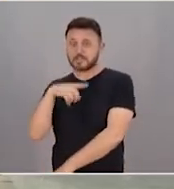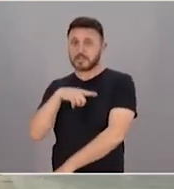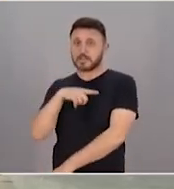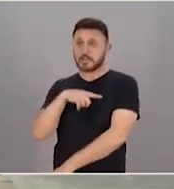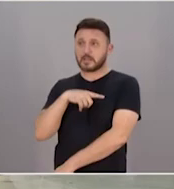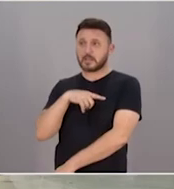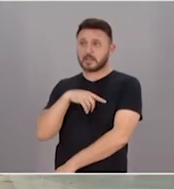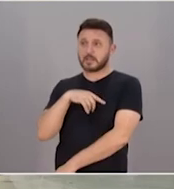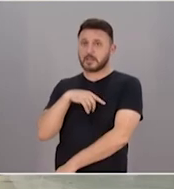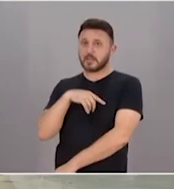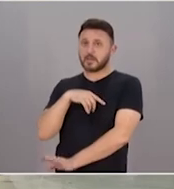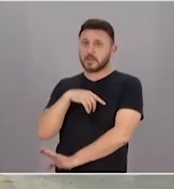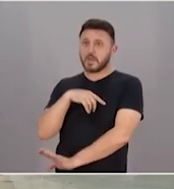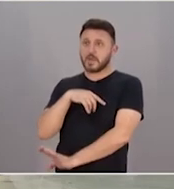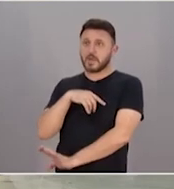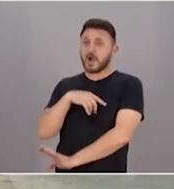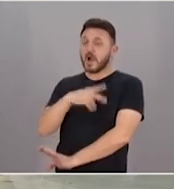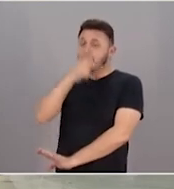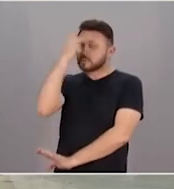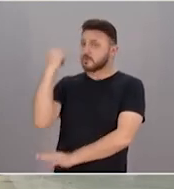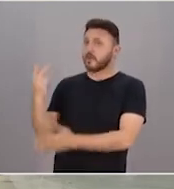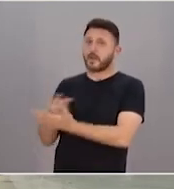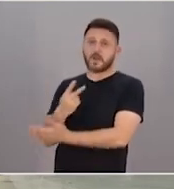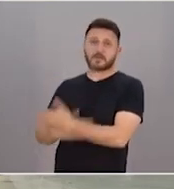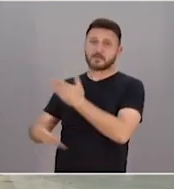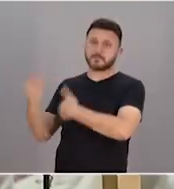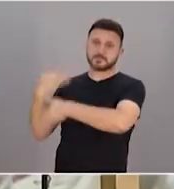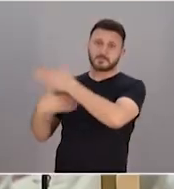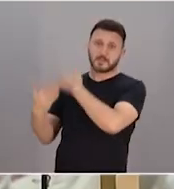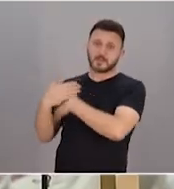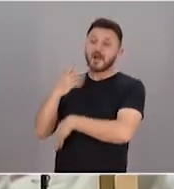valores errados dentro de casa. As crianças não mentem.